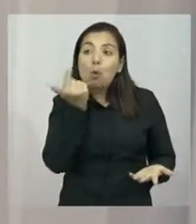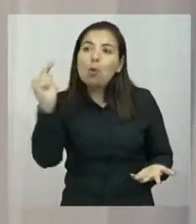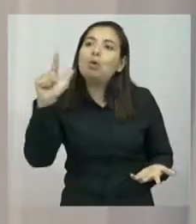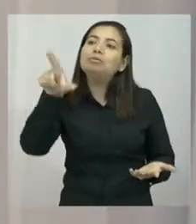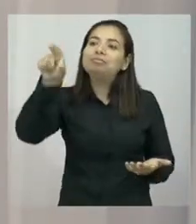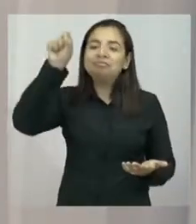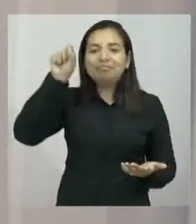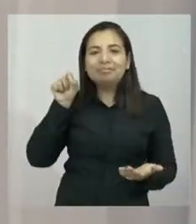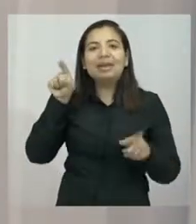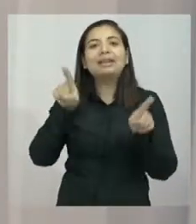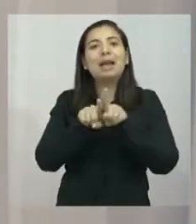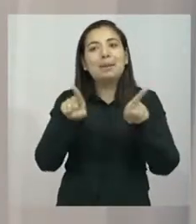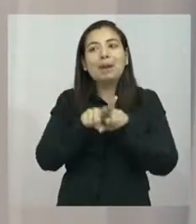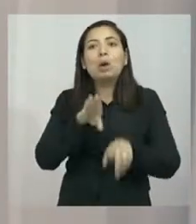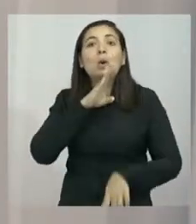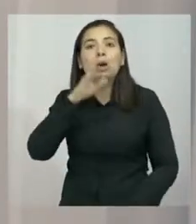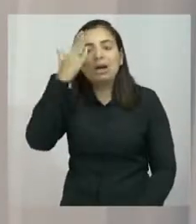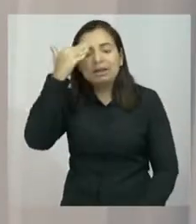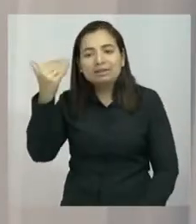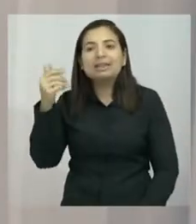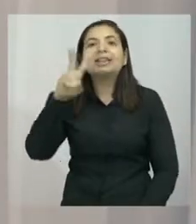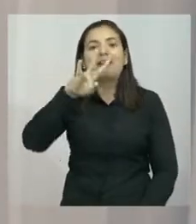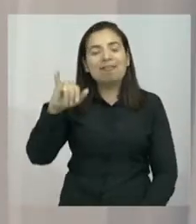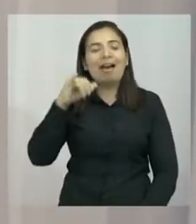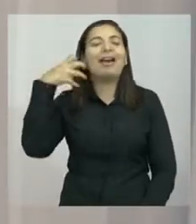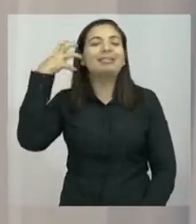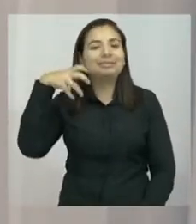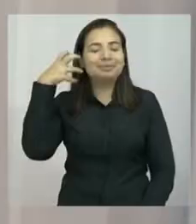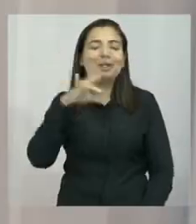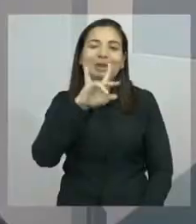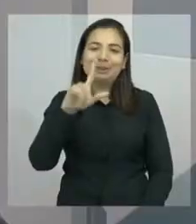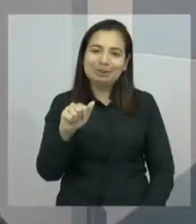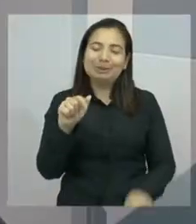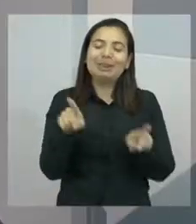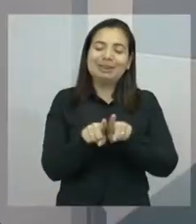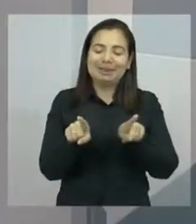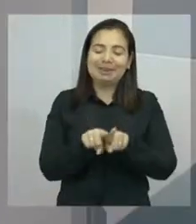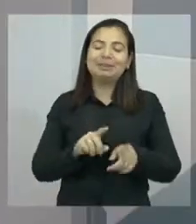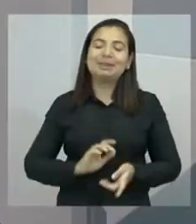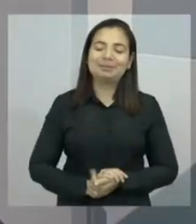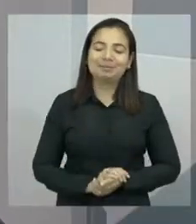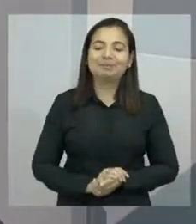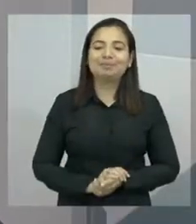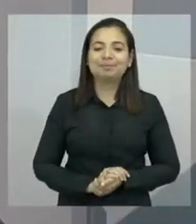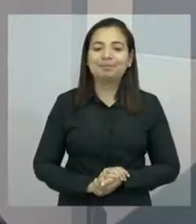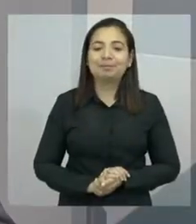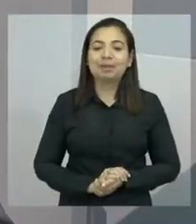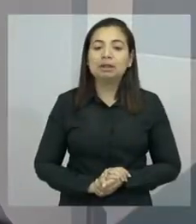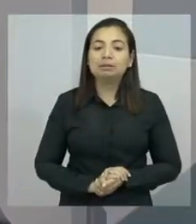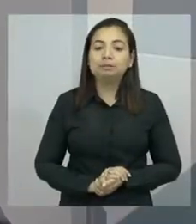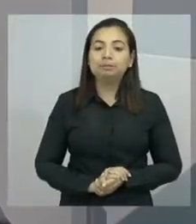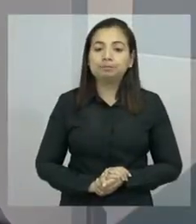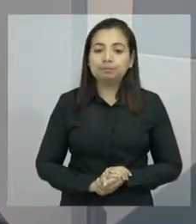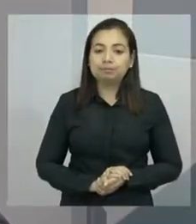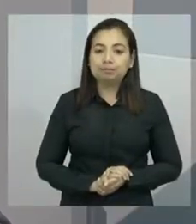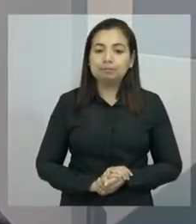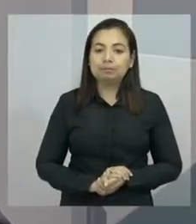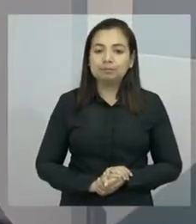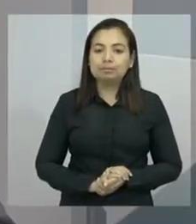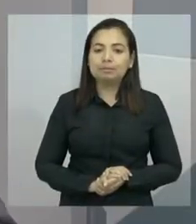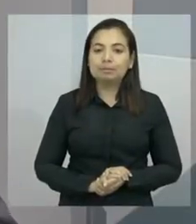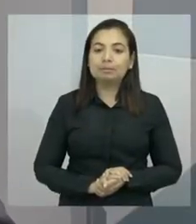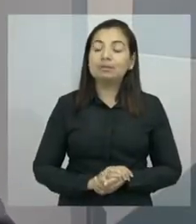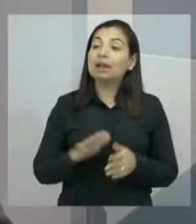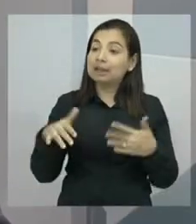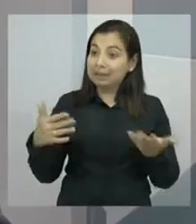também juntamente conosco lutando nesse grande dia. Agora, a Ampreva, né, que a senhora... Que será amanhã, claro. Que será